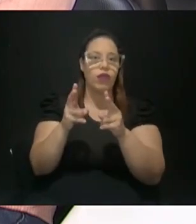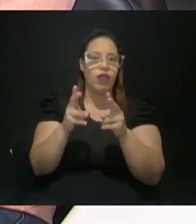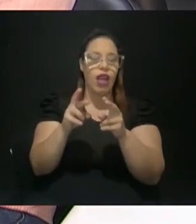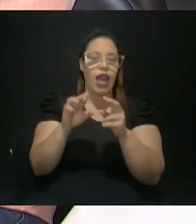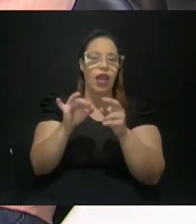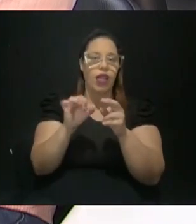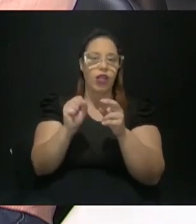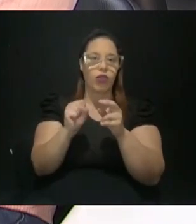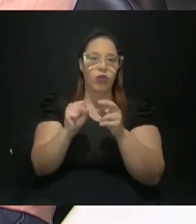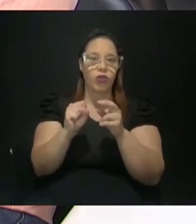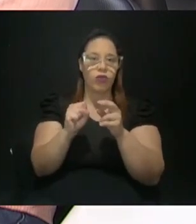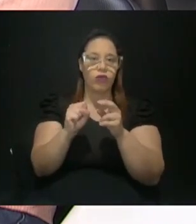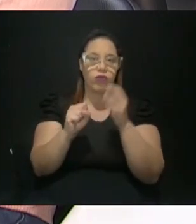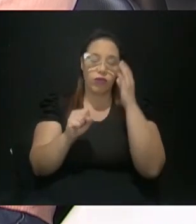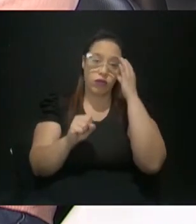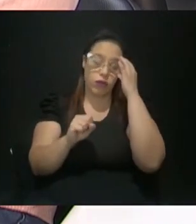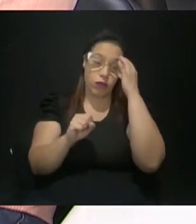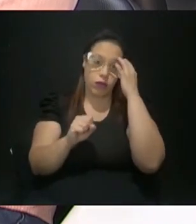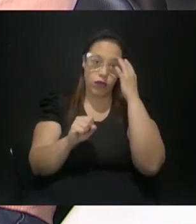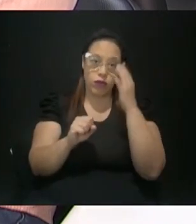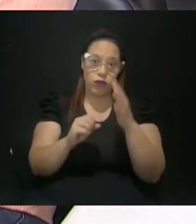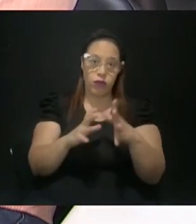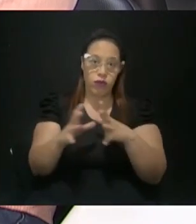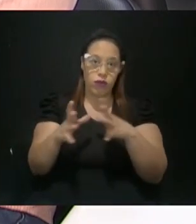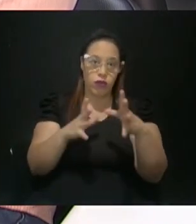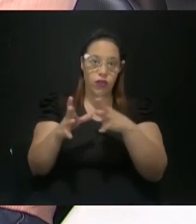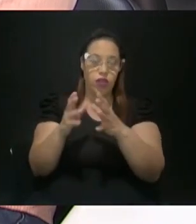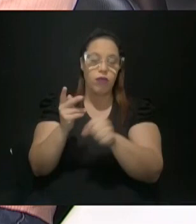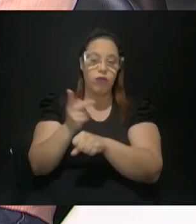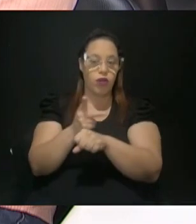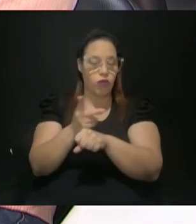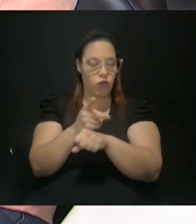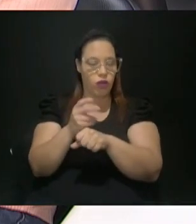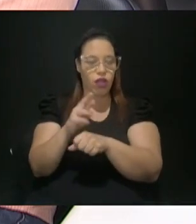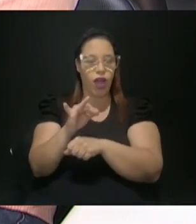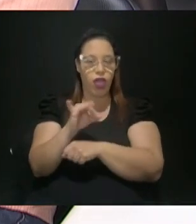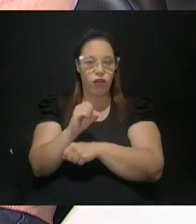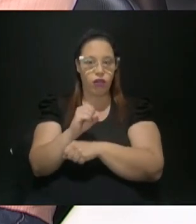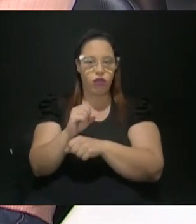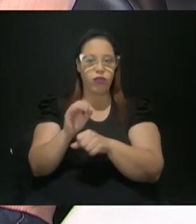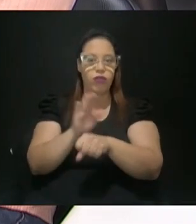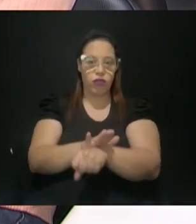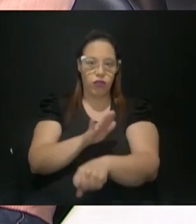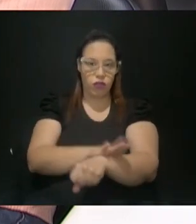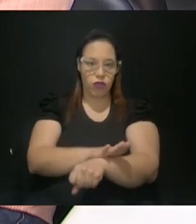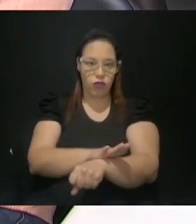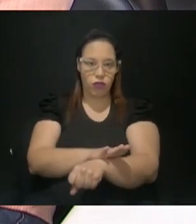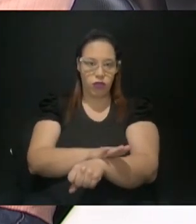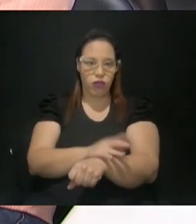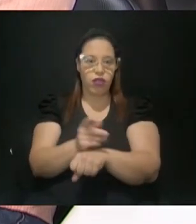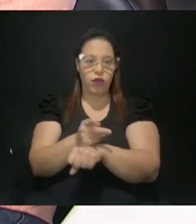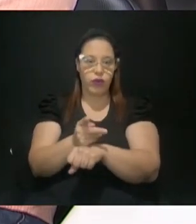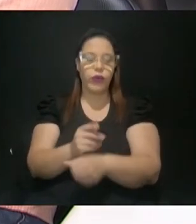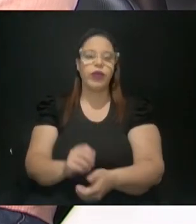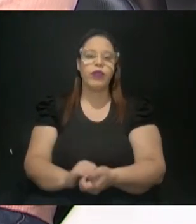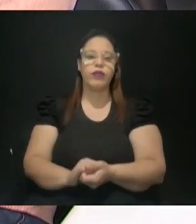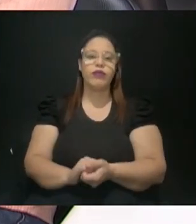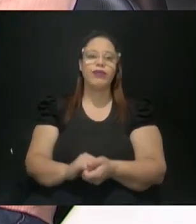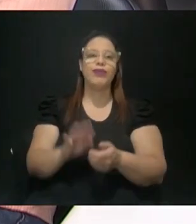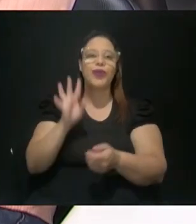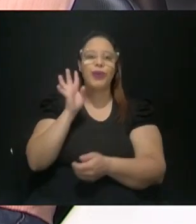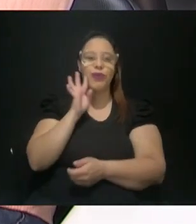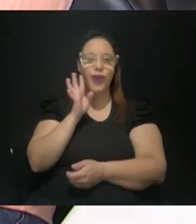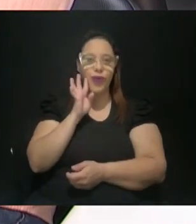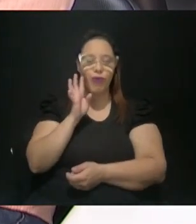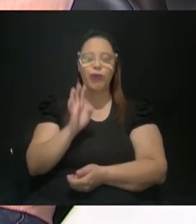um rastro, e aí a gente vai trabalhar para achar esse rastro e ajudar a polícia a localizar o que ela está procurando. Muito legal. É